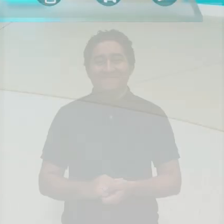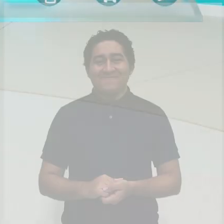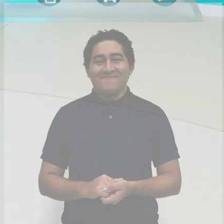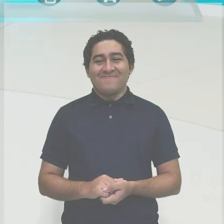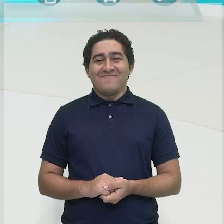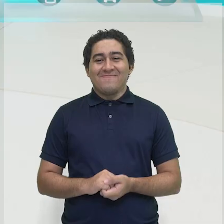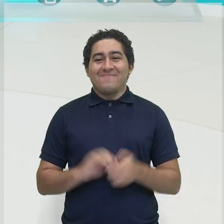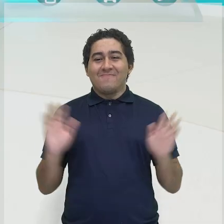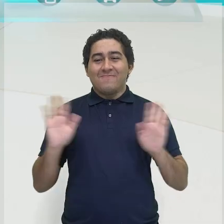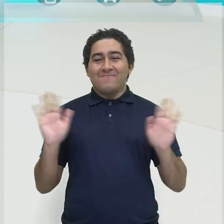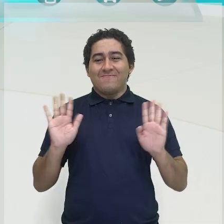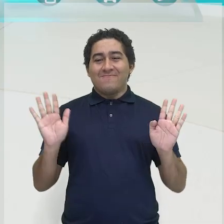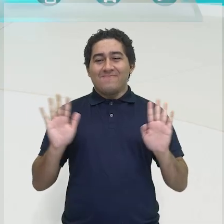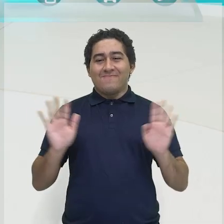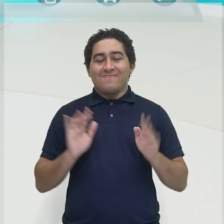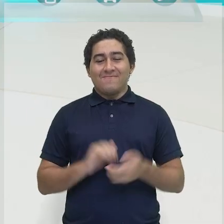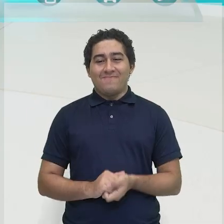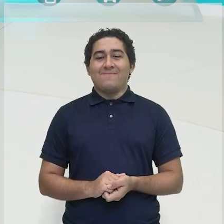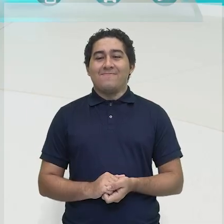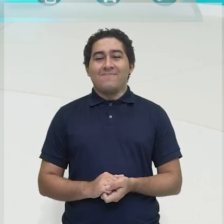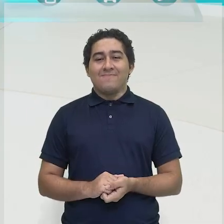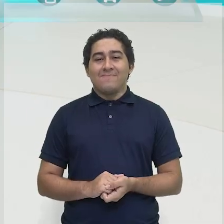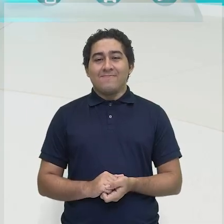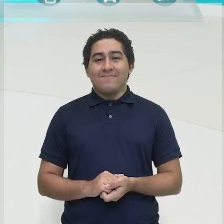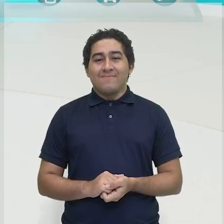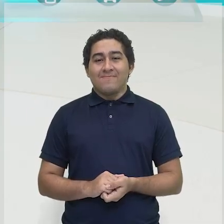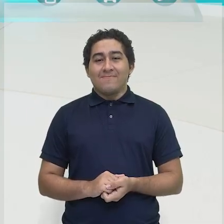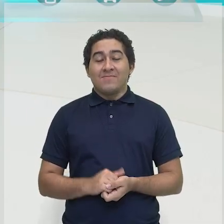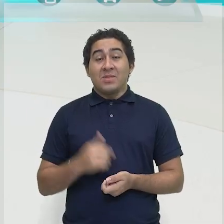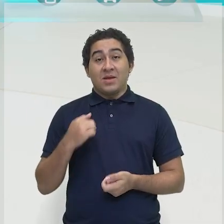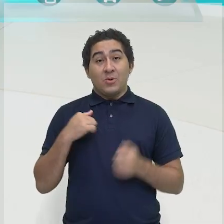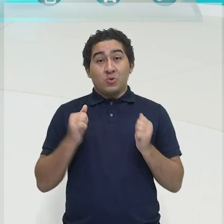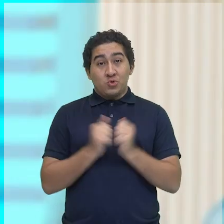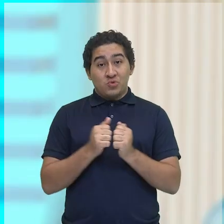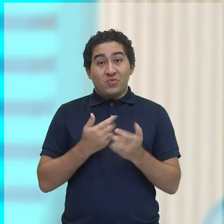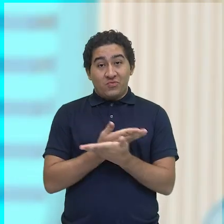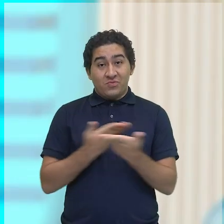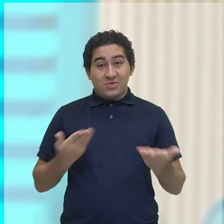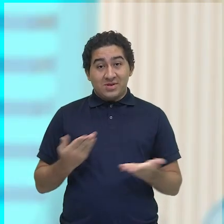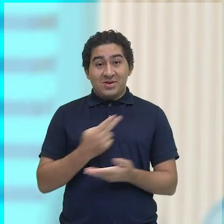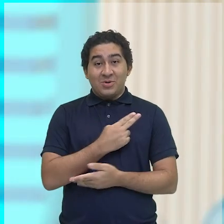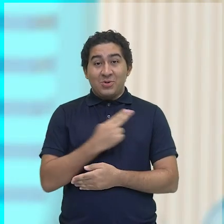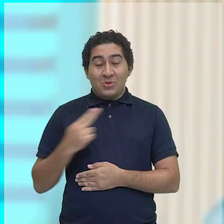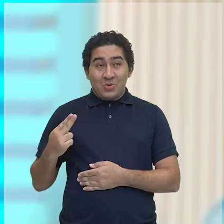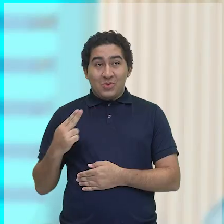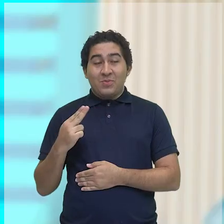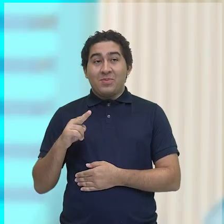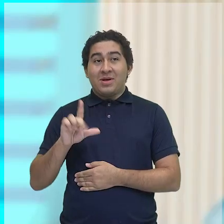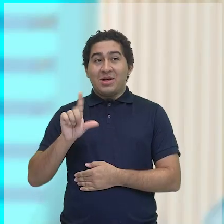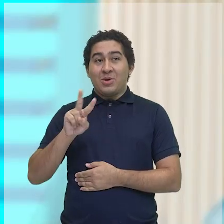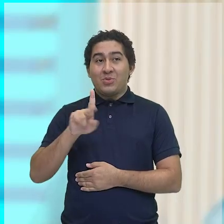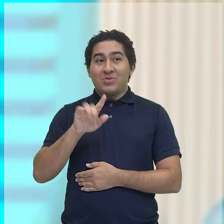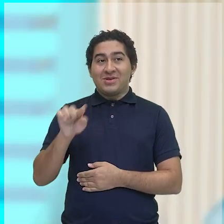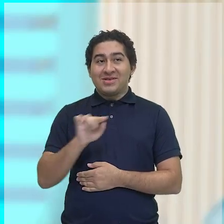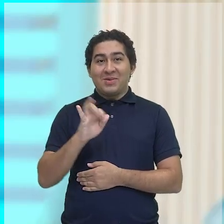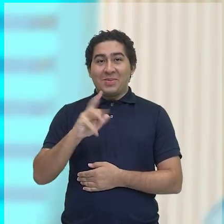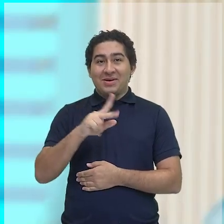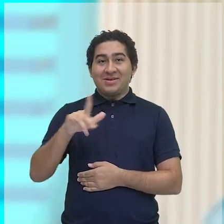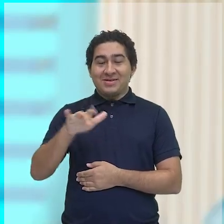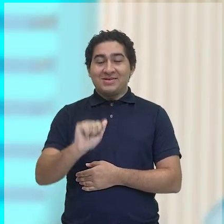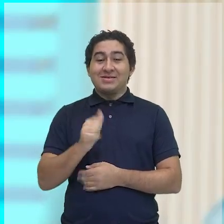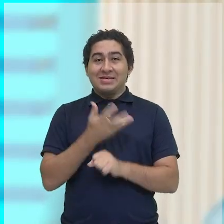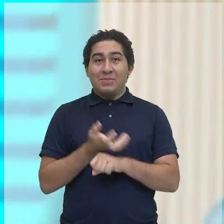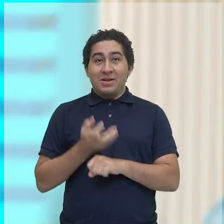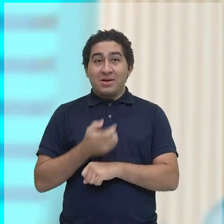Hello, hello everybody, how are you doing? Eu estou aqui com vocês, eu sou o professor Luiz Bragança do Componente de Língua